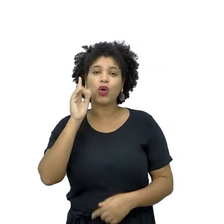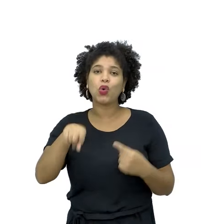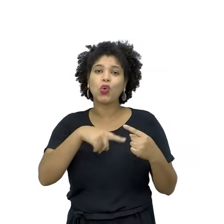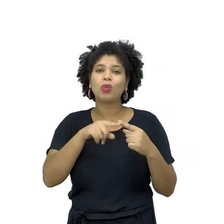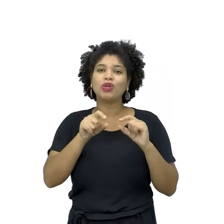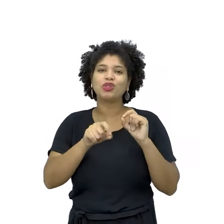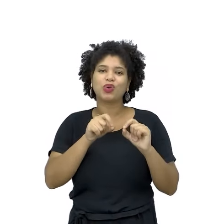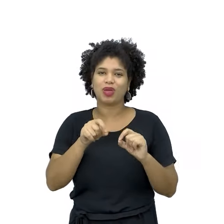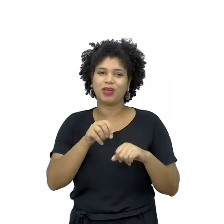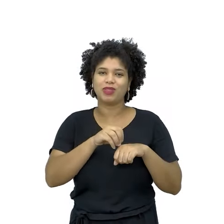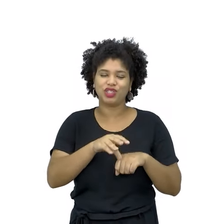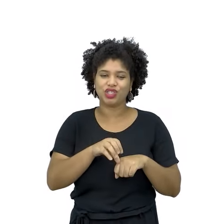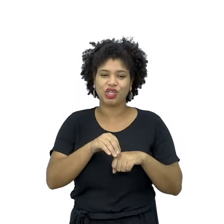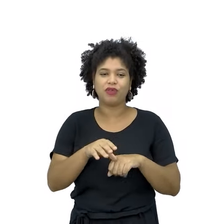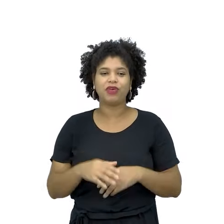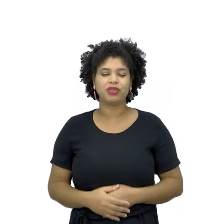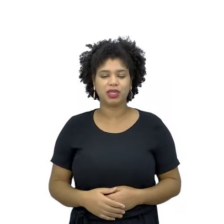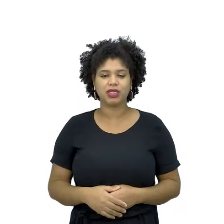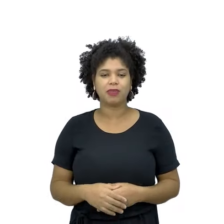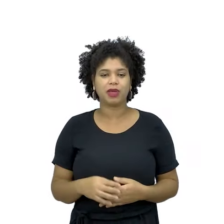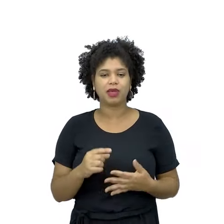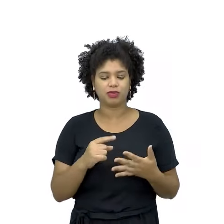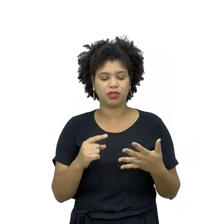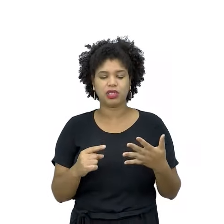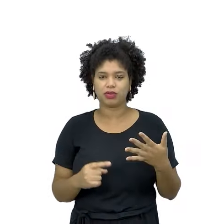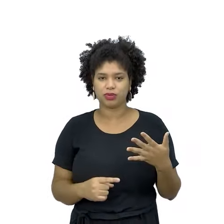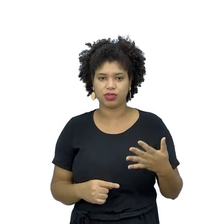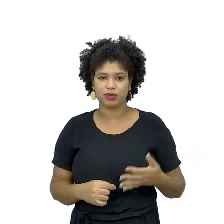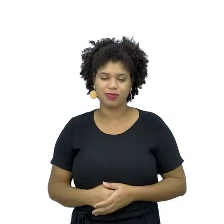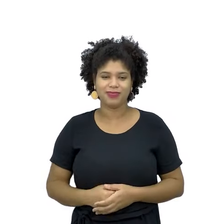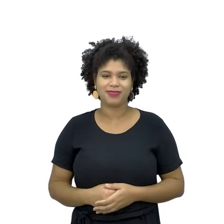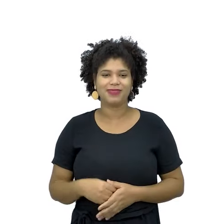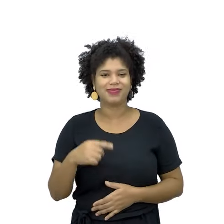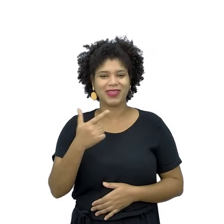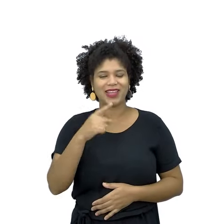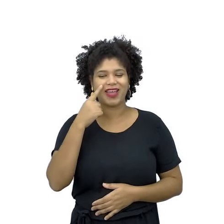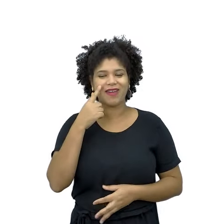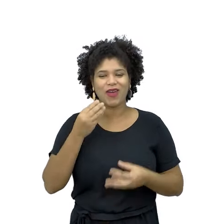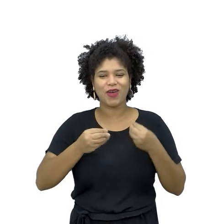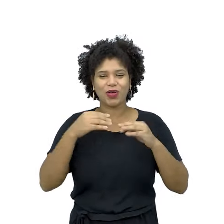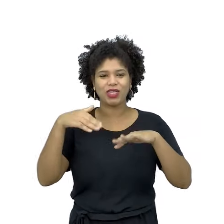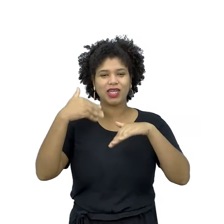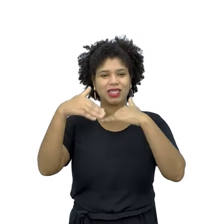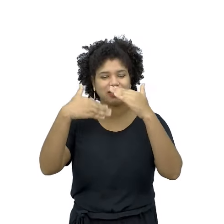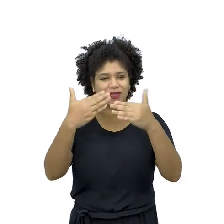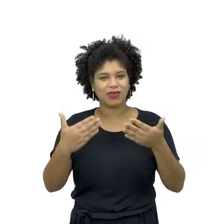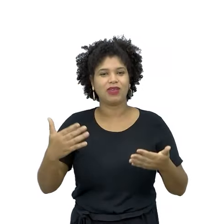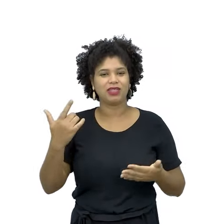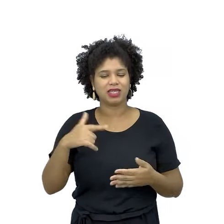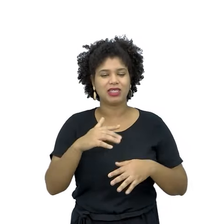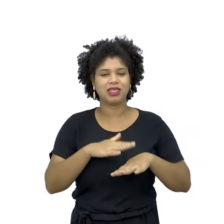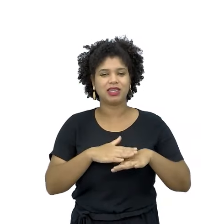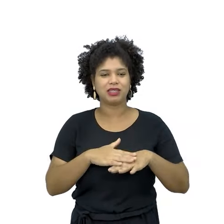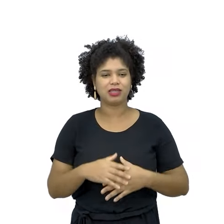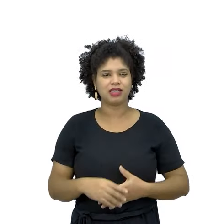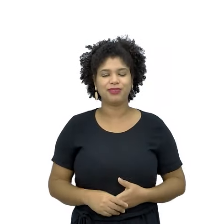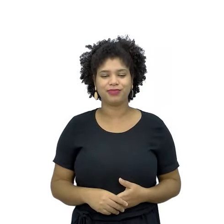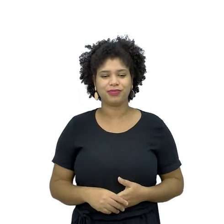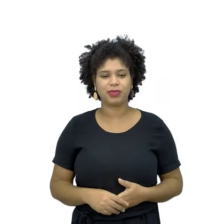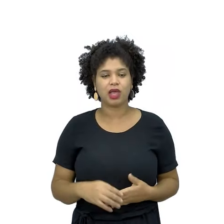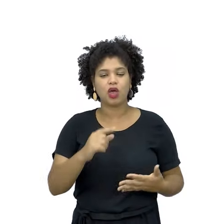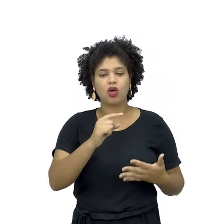E são dicas valiosíssimas para a gente introduzir a aula. O desenvolvendo é a